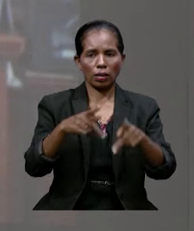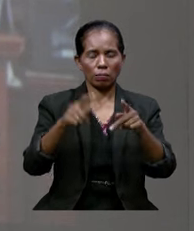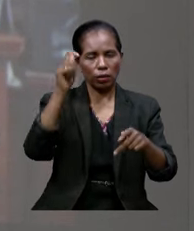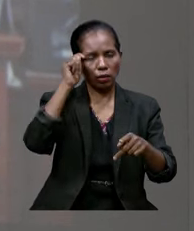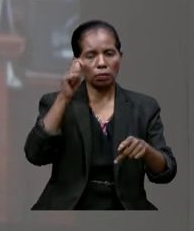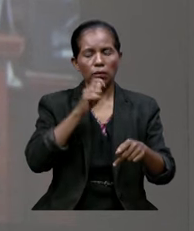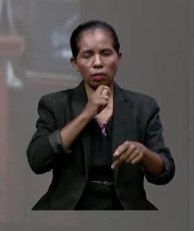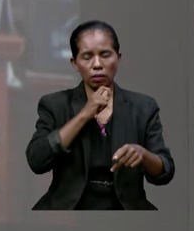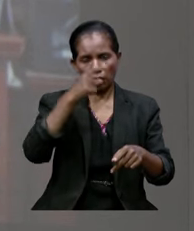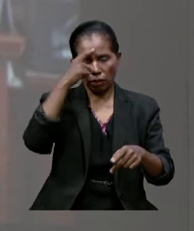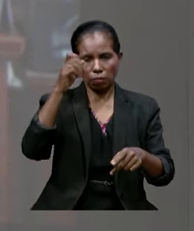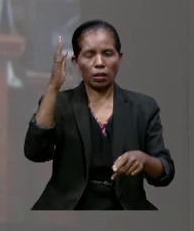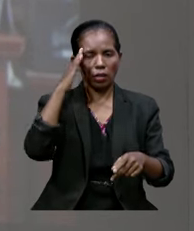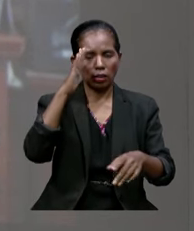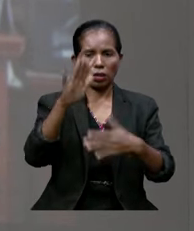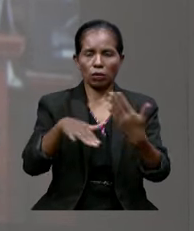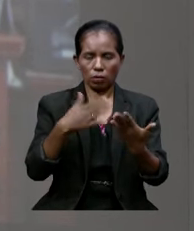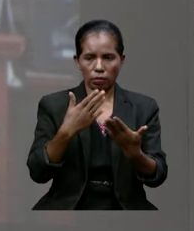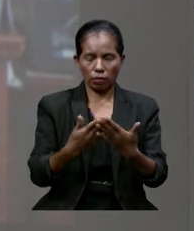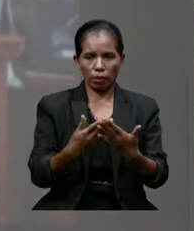Tamba Hateneboa Tothoto